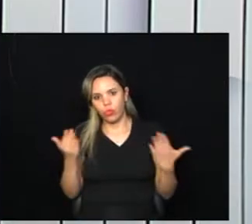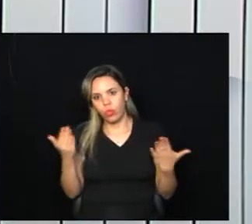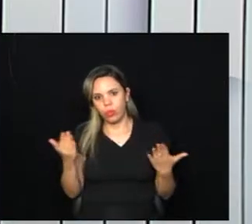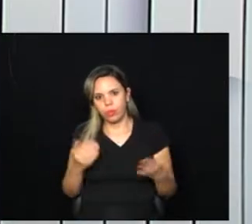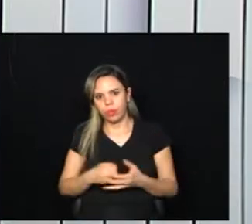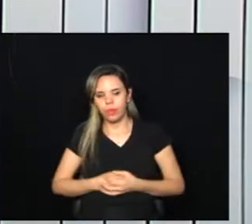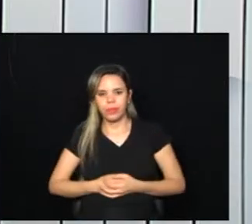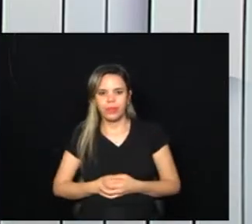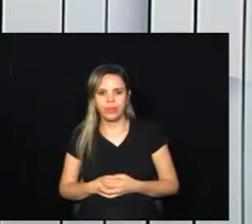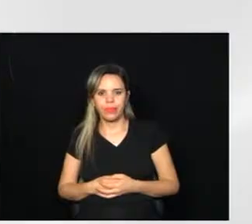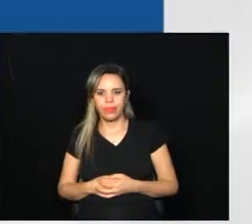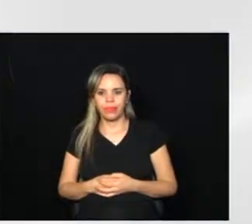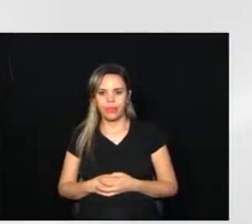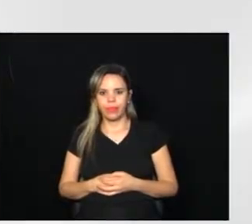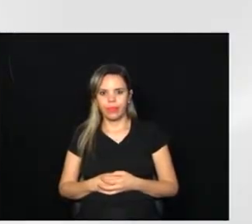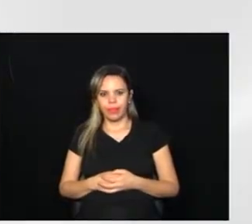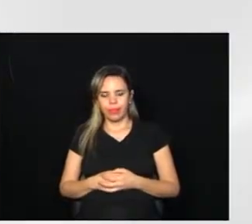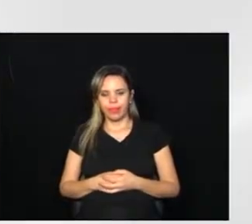será?